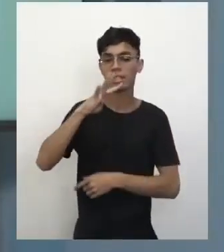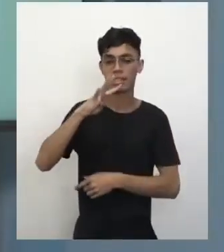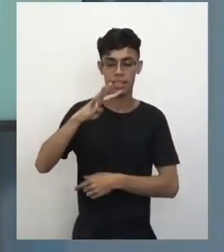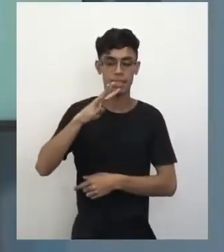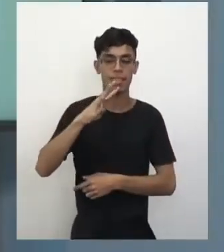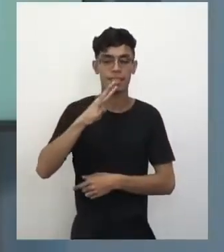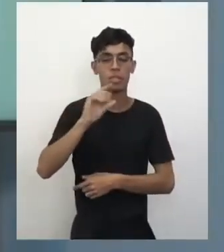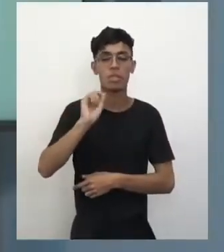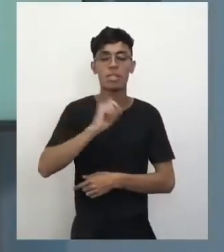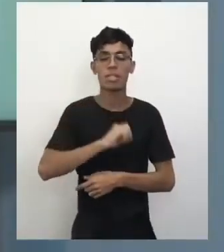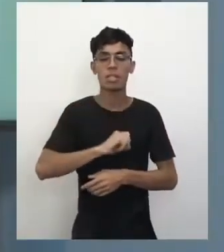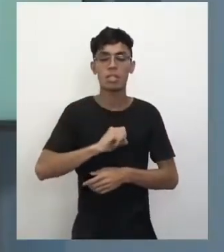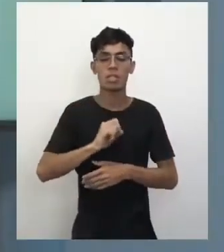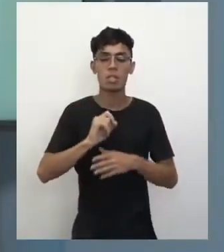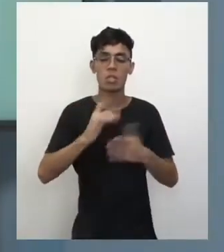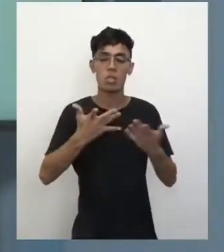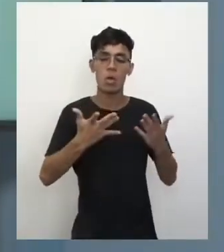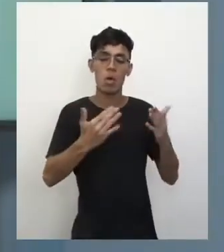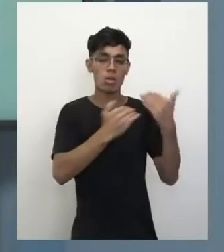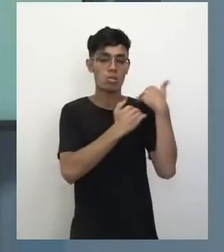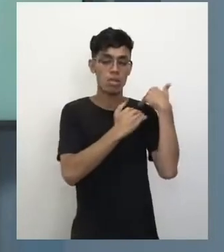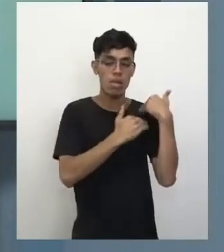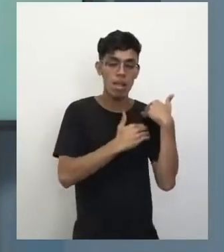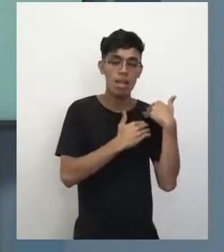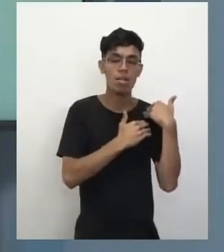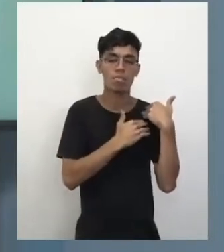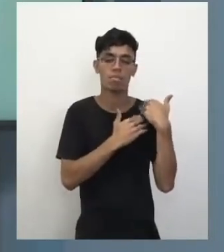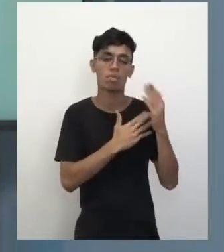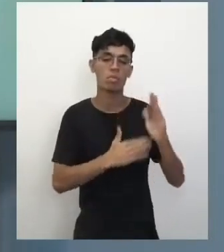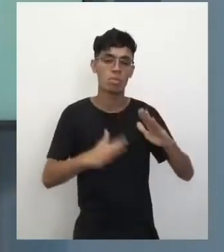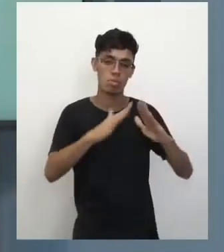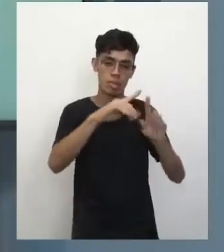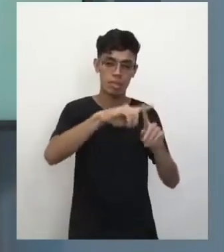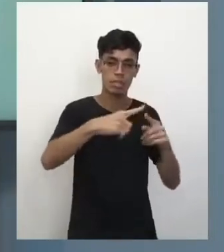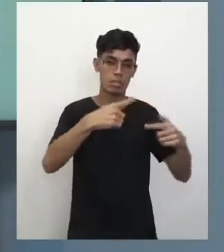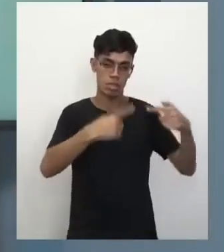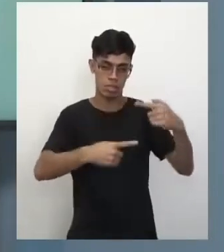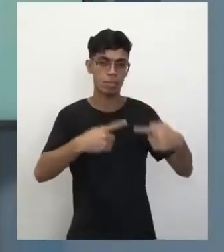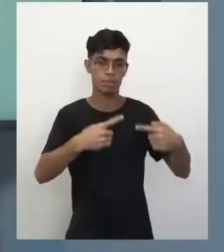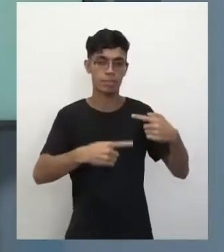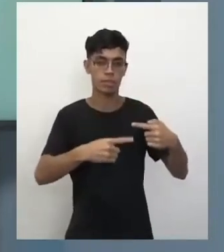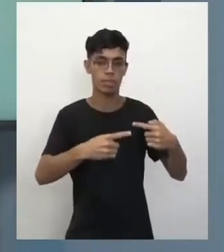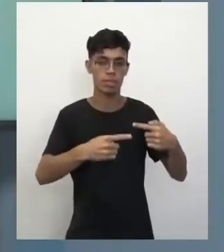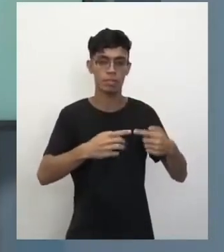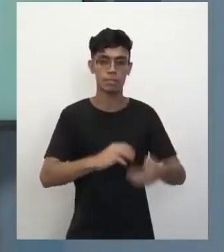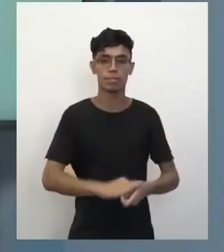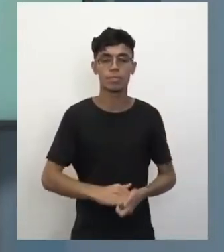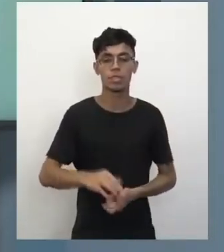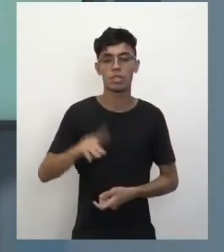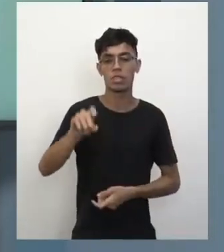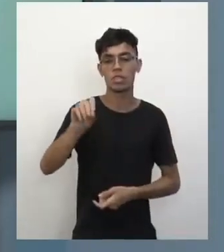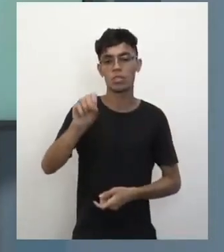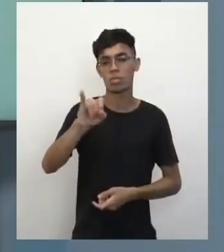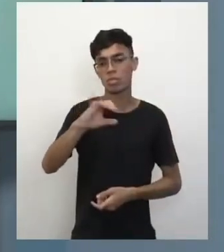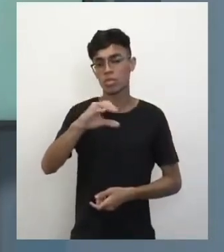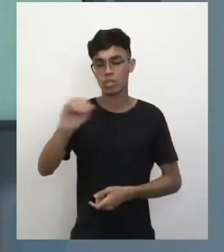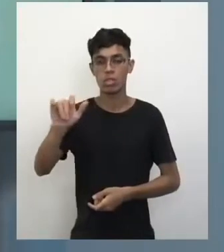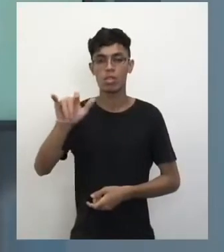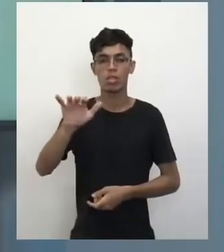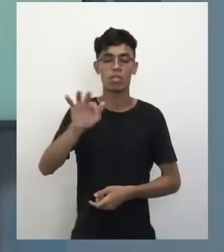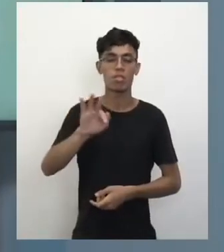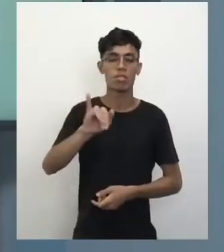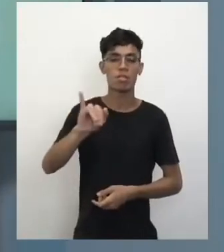posição religiosa, política da época, né? Que era a religião que a gente chama era a posição que a gente chama de fixista,